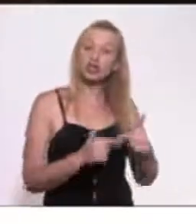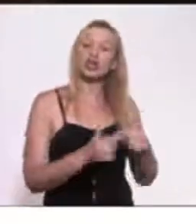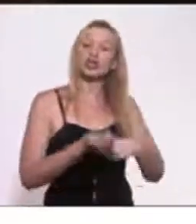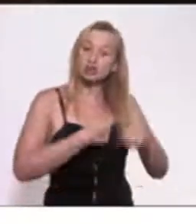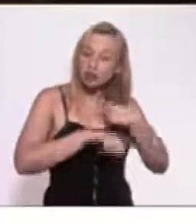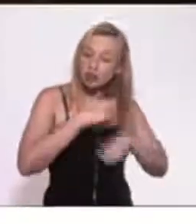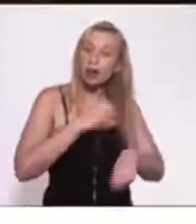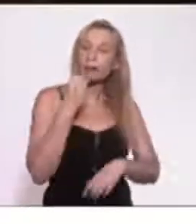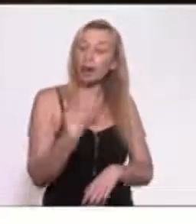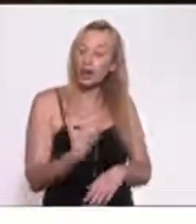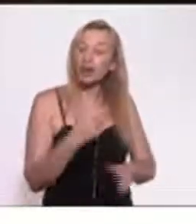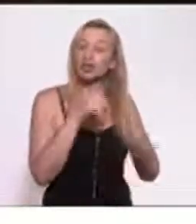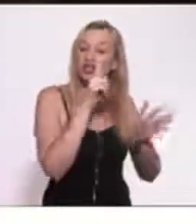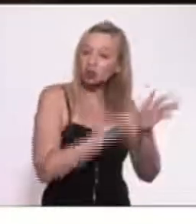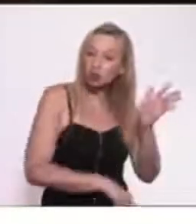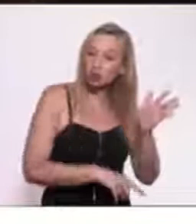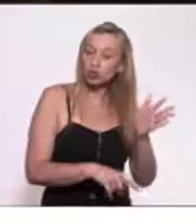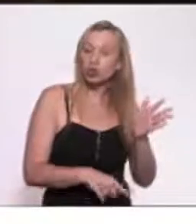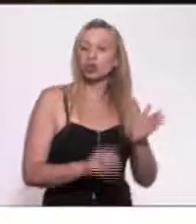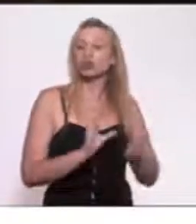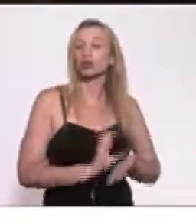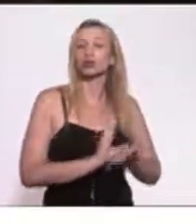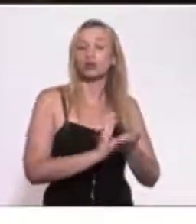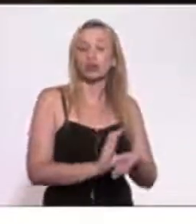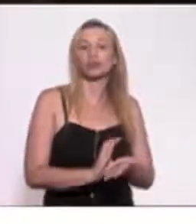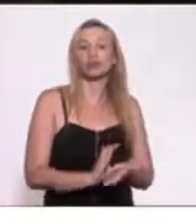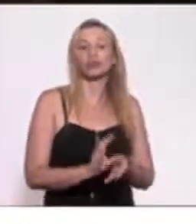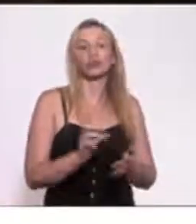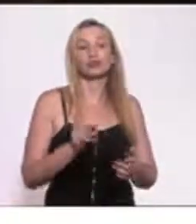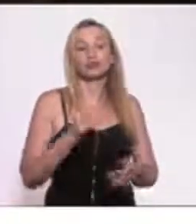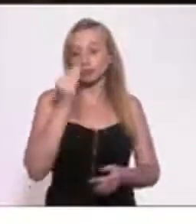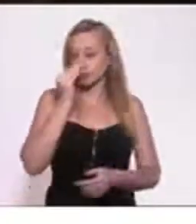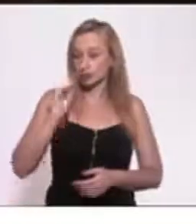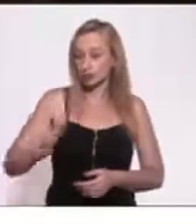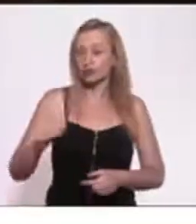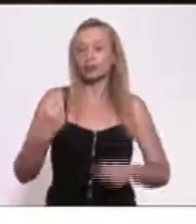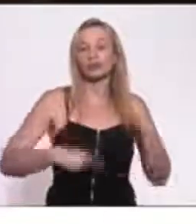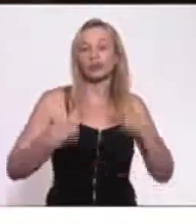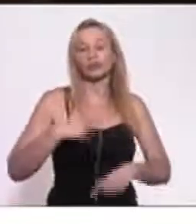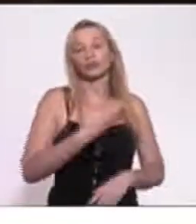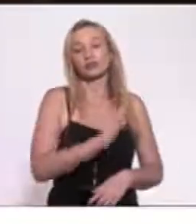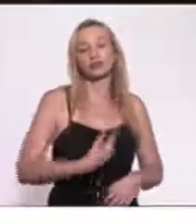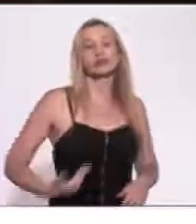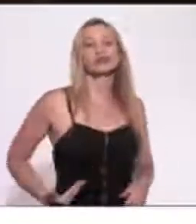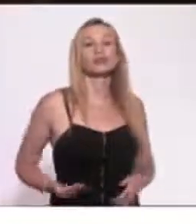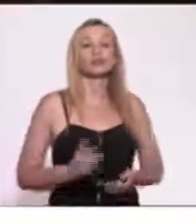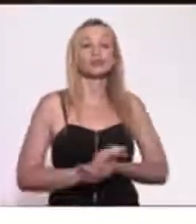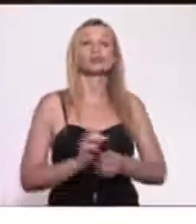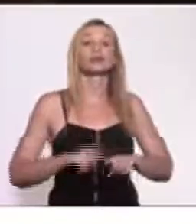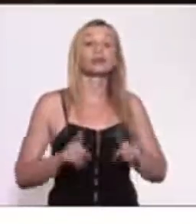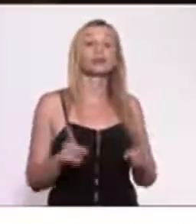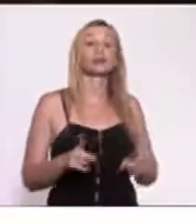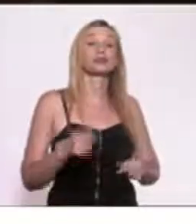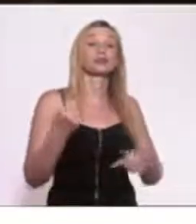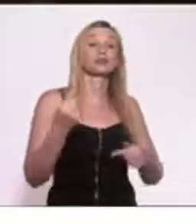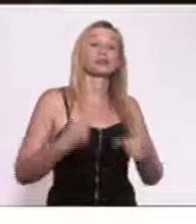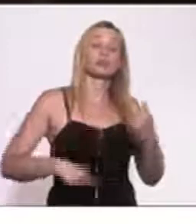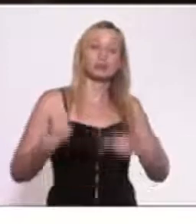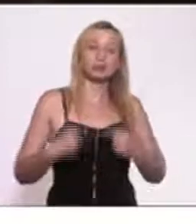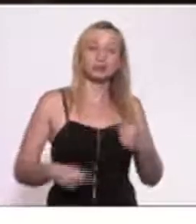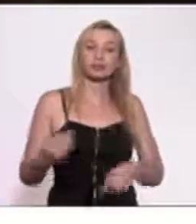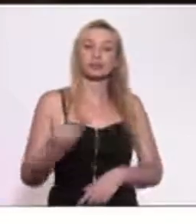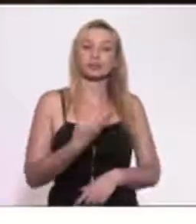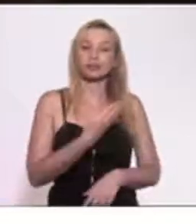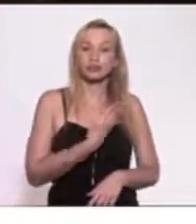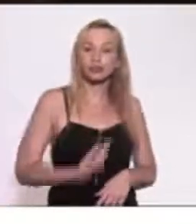possível, sem deixar de mão políticas públicas efetivas e eficazes sendo entregues. Mas a política do governo